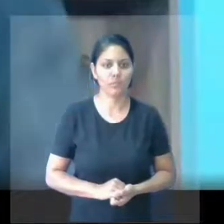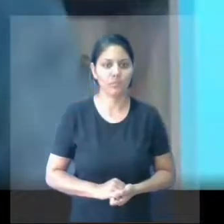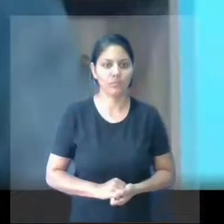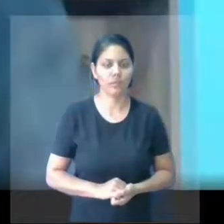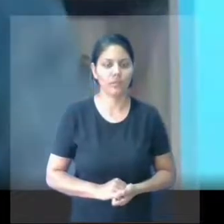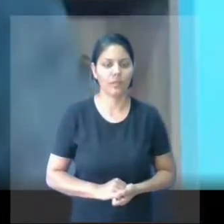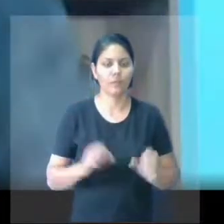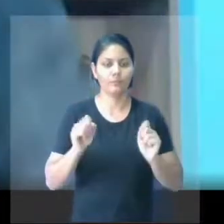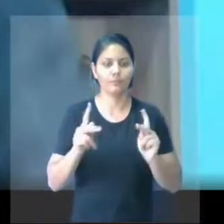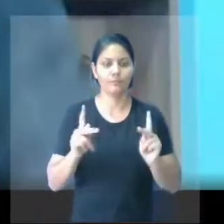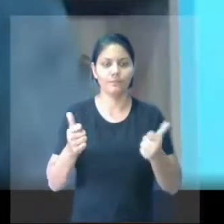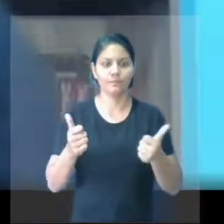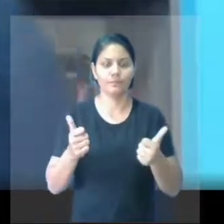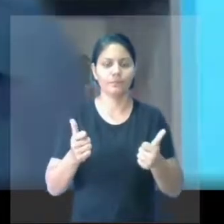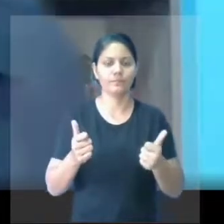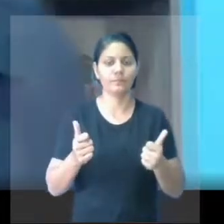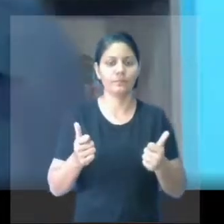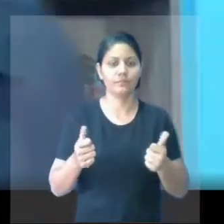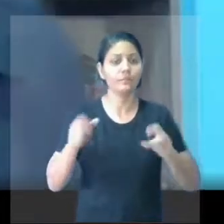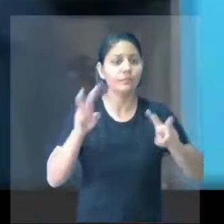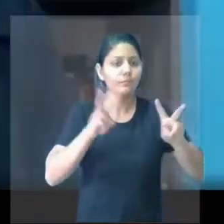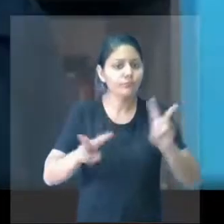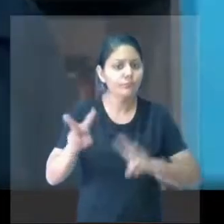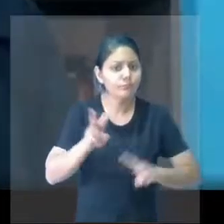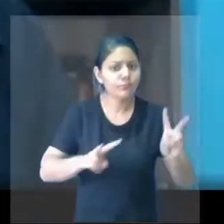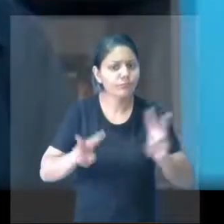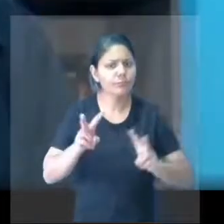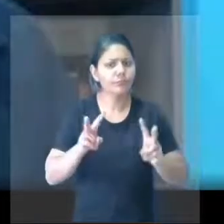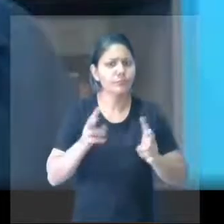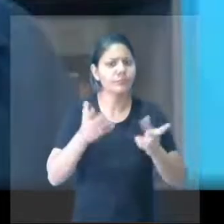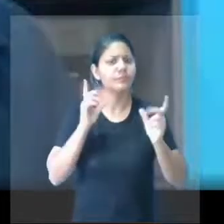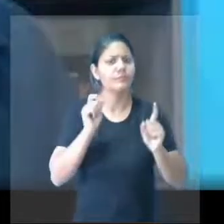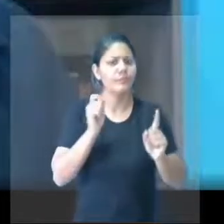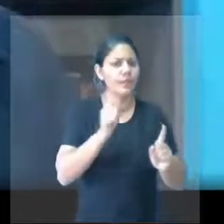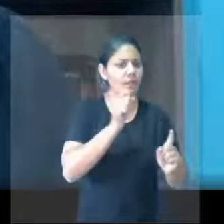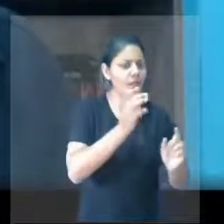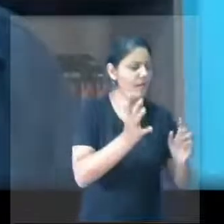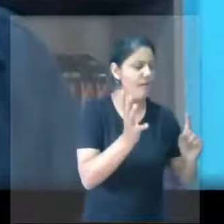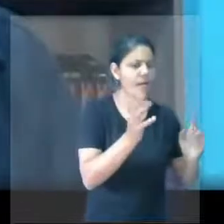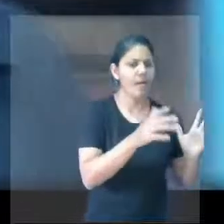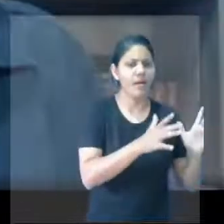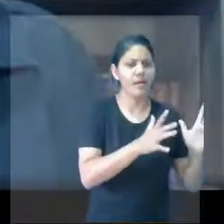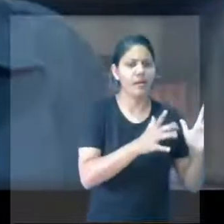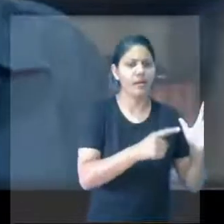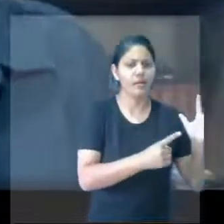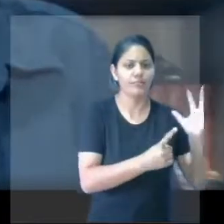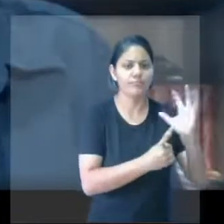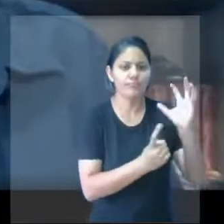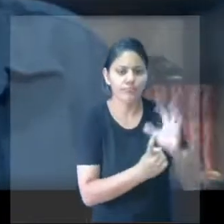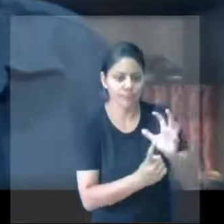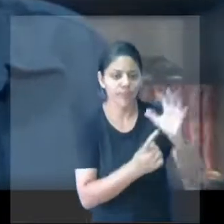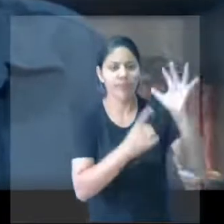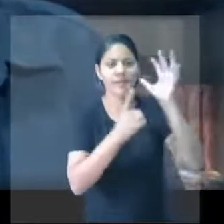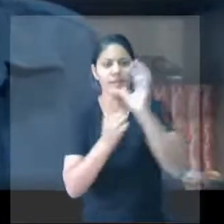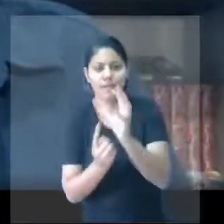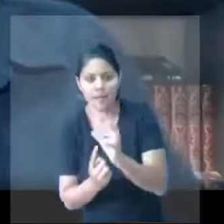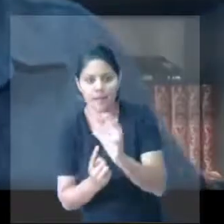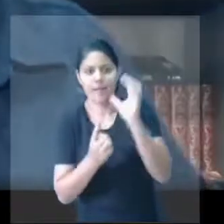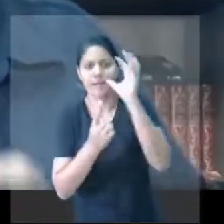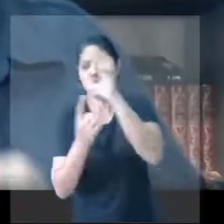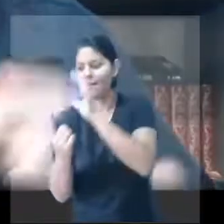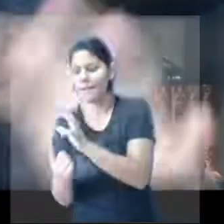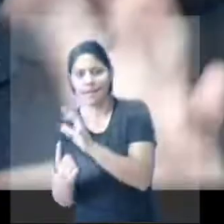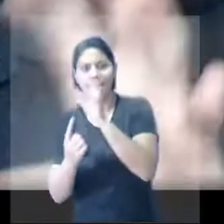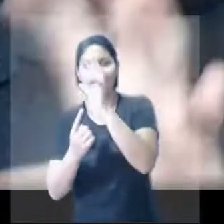Pronto. Então, verificamos isso, né? Essa influência que produz outras obras de qualidade. Né?